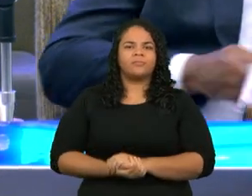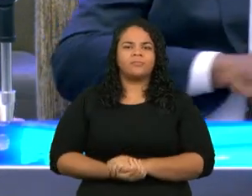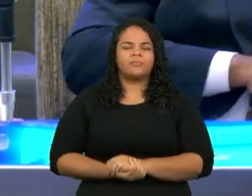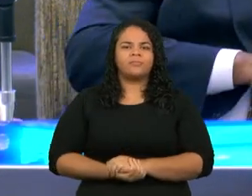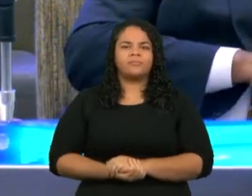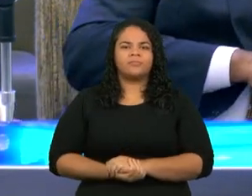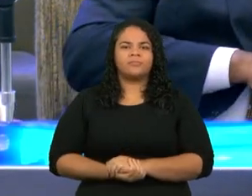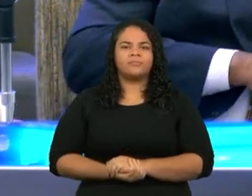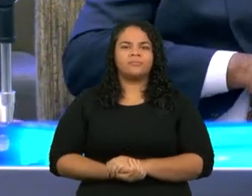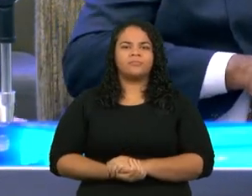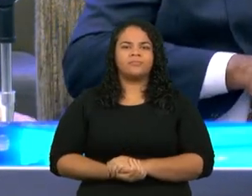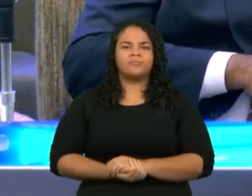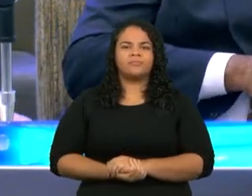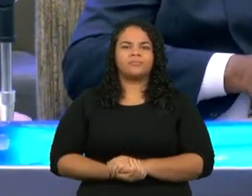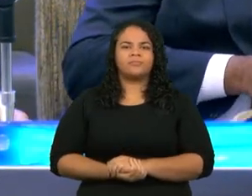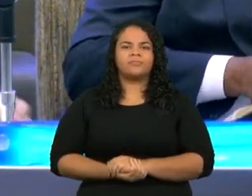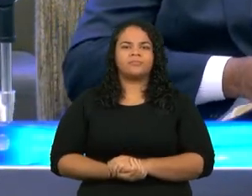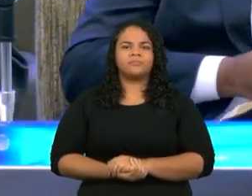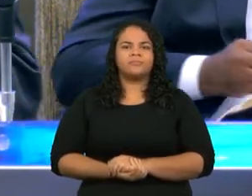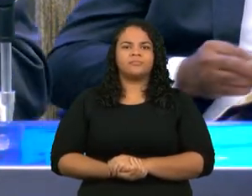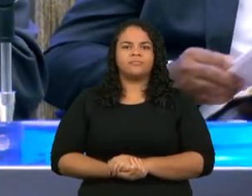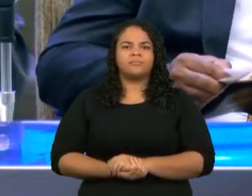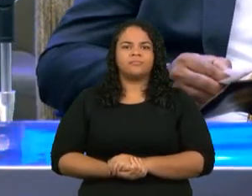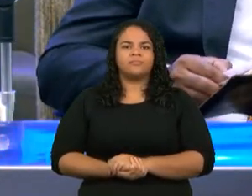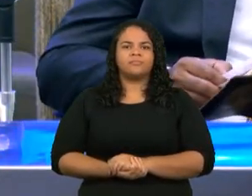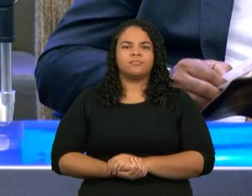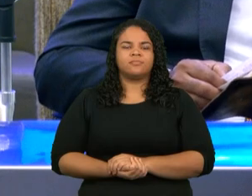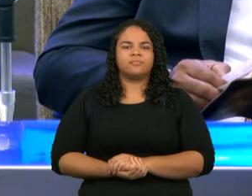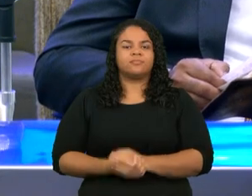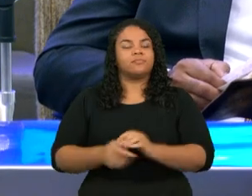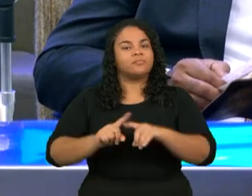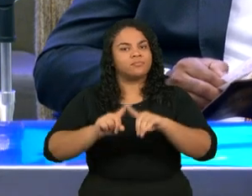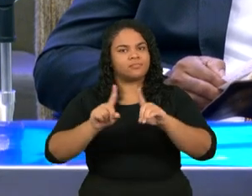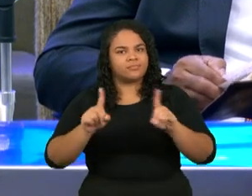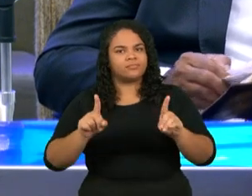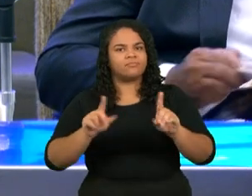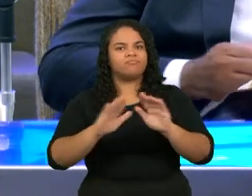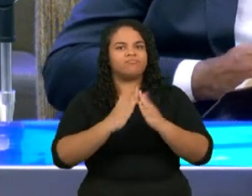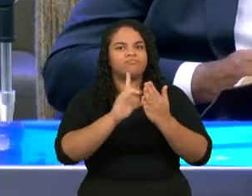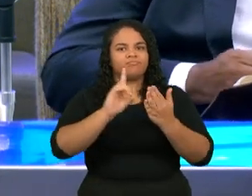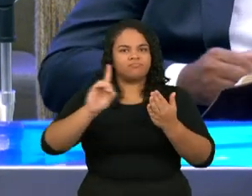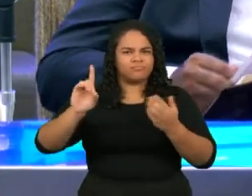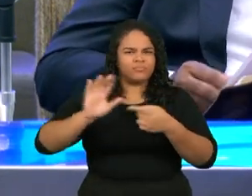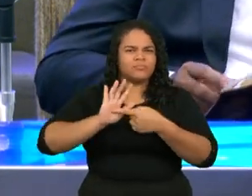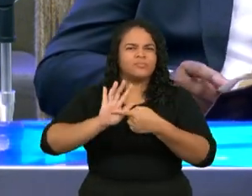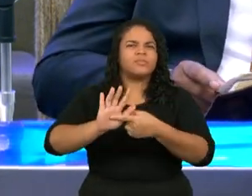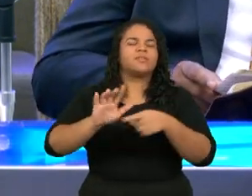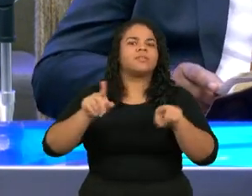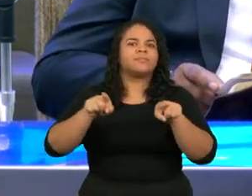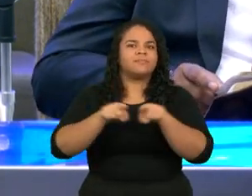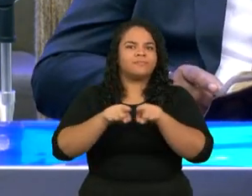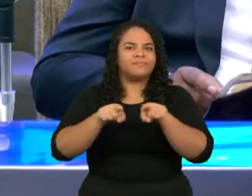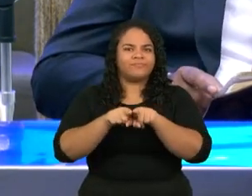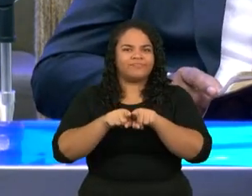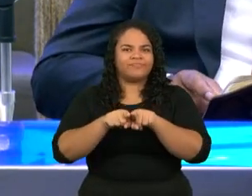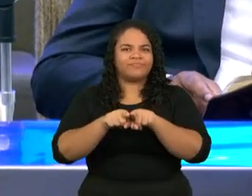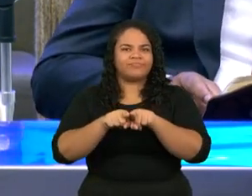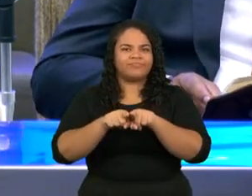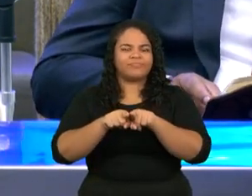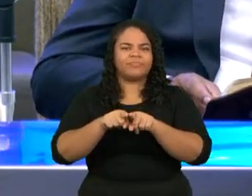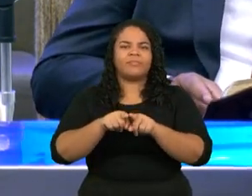velaram não foram verdadeiros Sentinelas do seu lar tiveram grandes